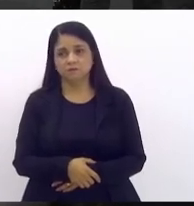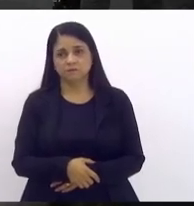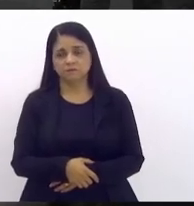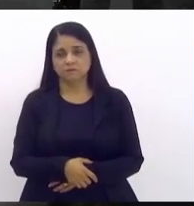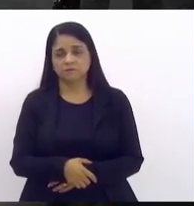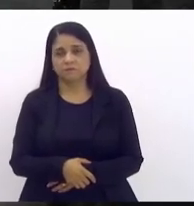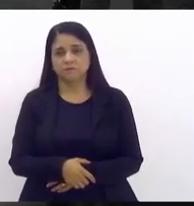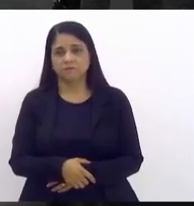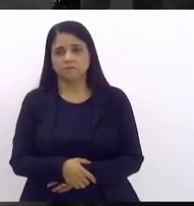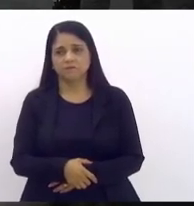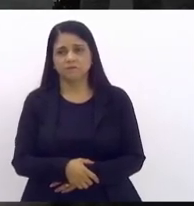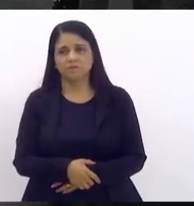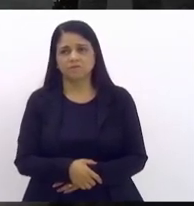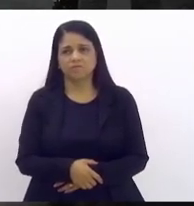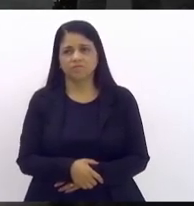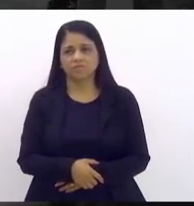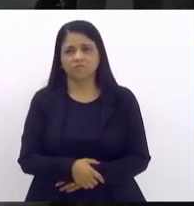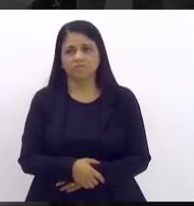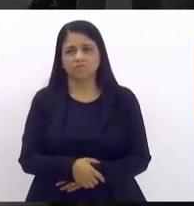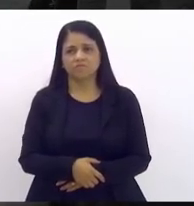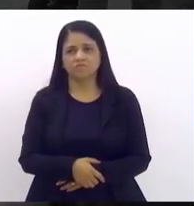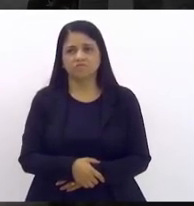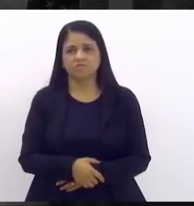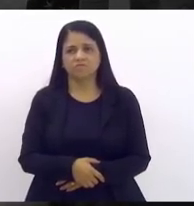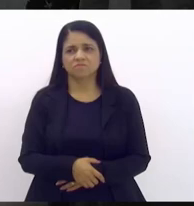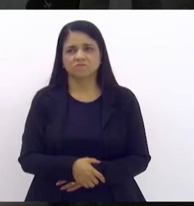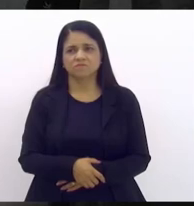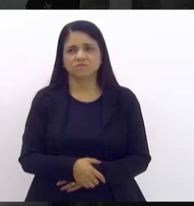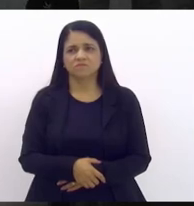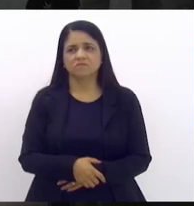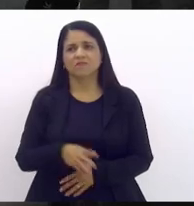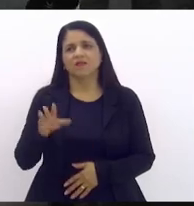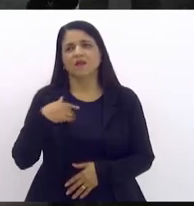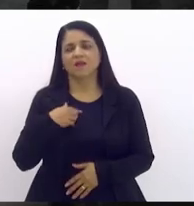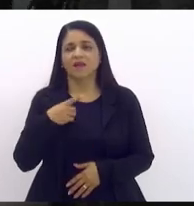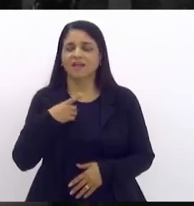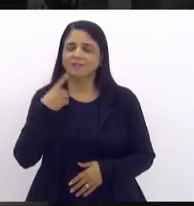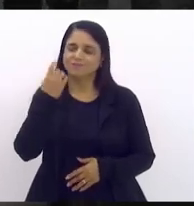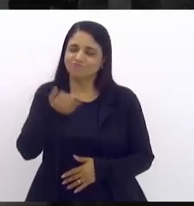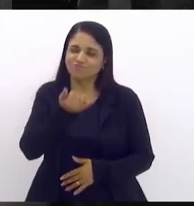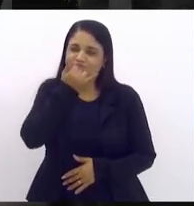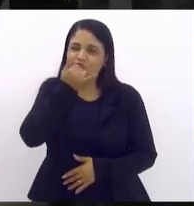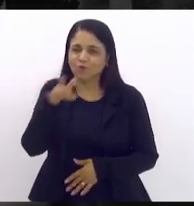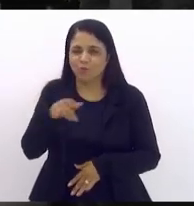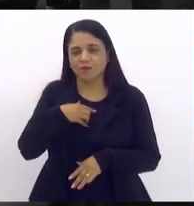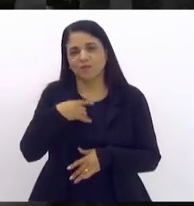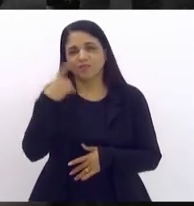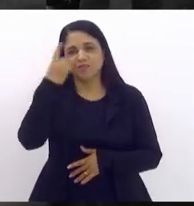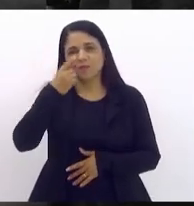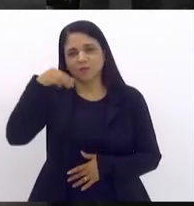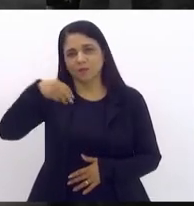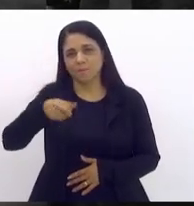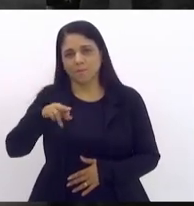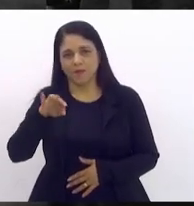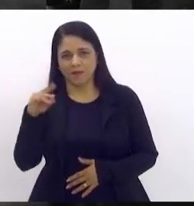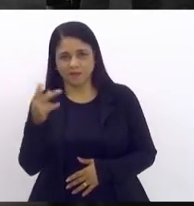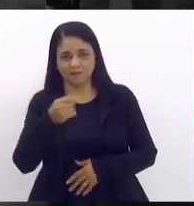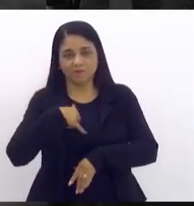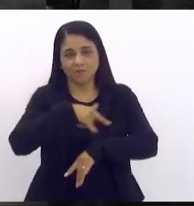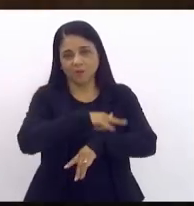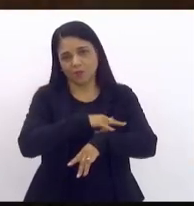A deputada, que eu chamei, a deputada Marta Rocha, tinha ido ao banheiro. Perdão. Obrigada, deputado Luiz Paulo. Deputada Marta